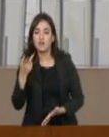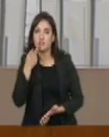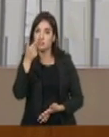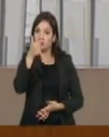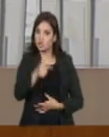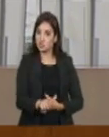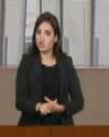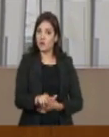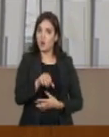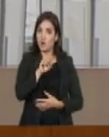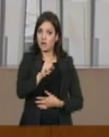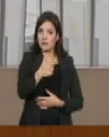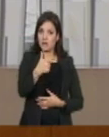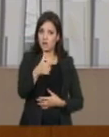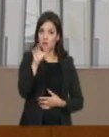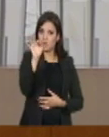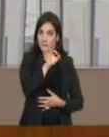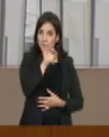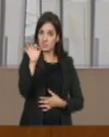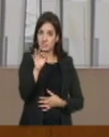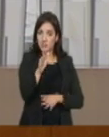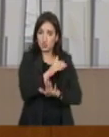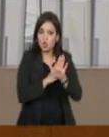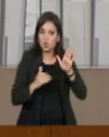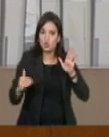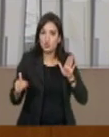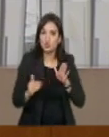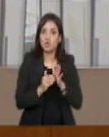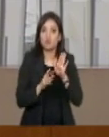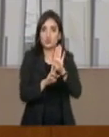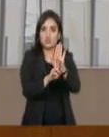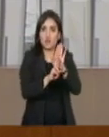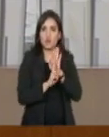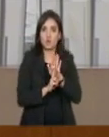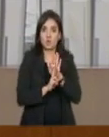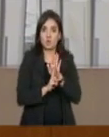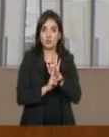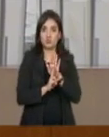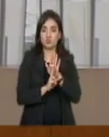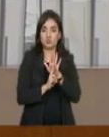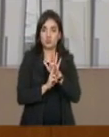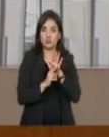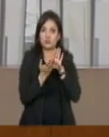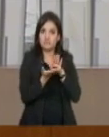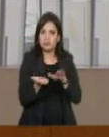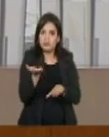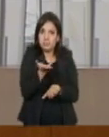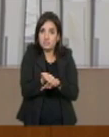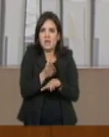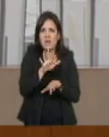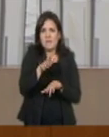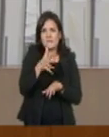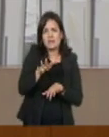todos, 82% de todos os recursos, e eu estou falando não de uma média de 10 anos.